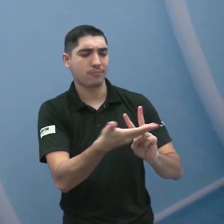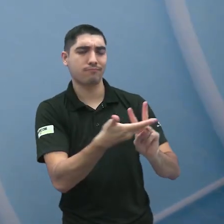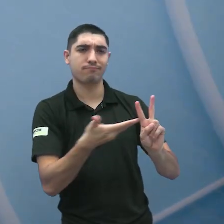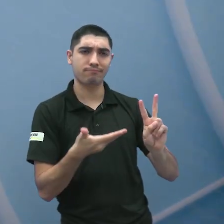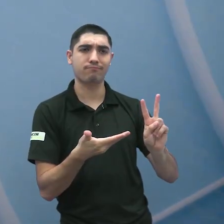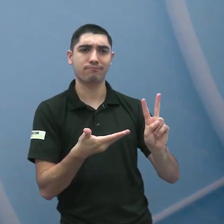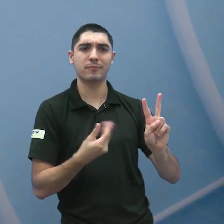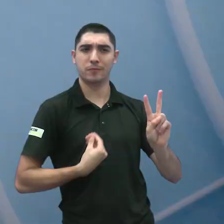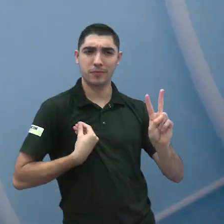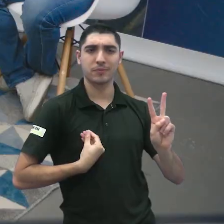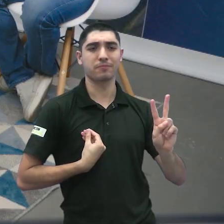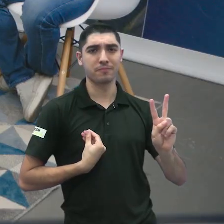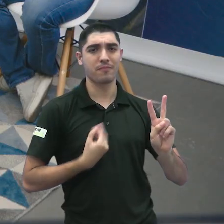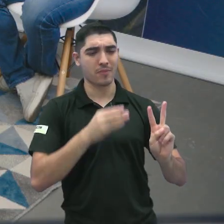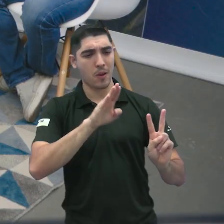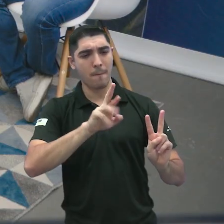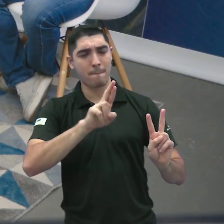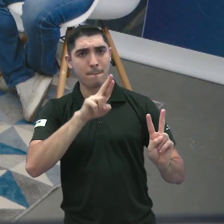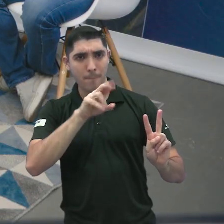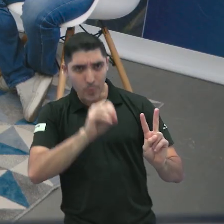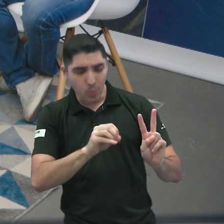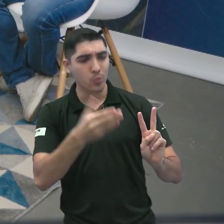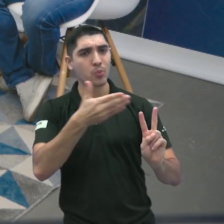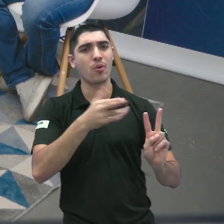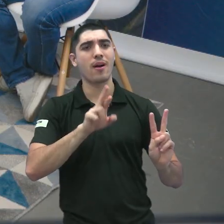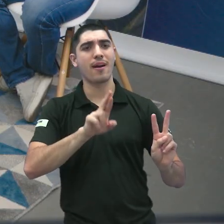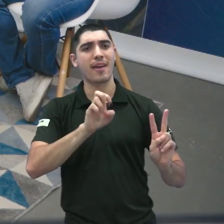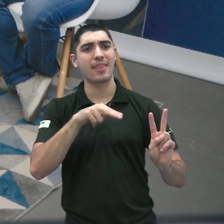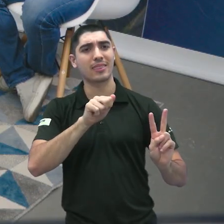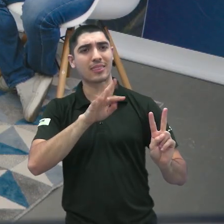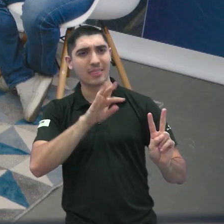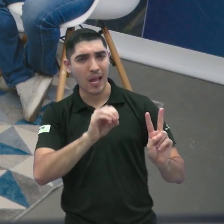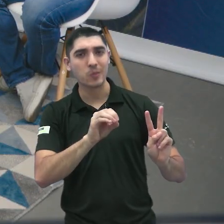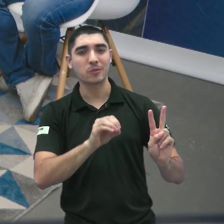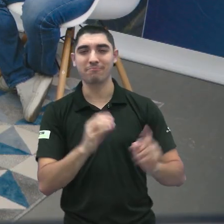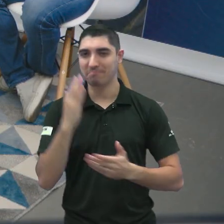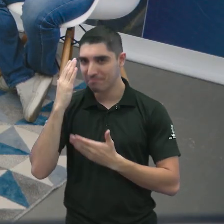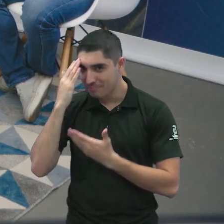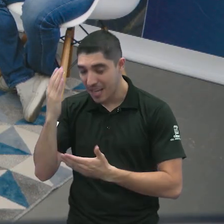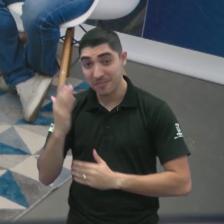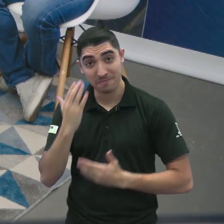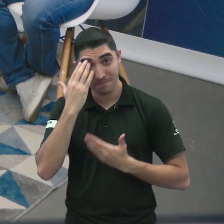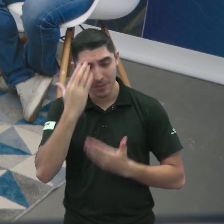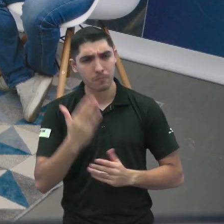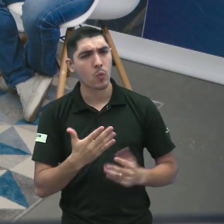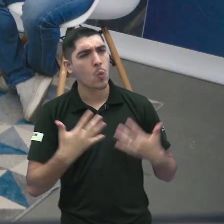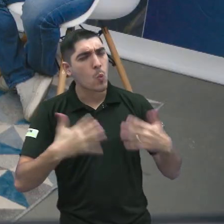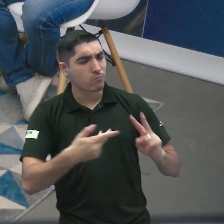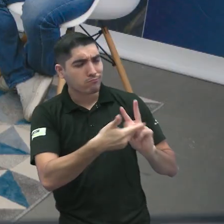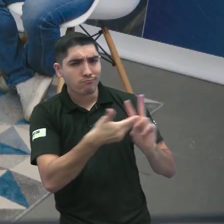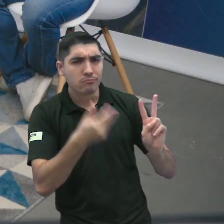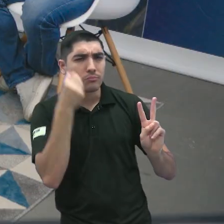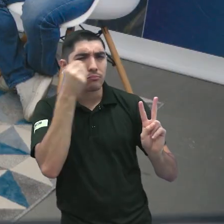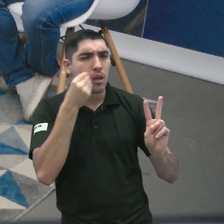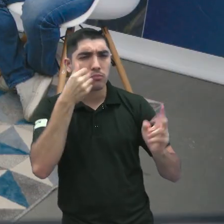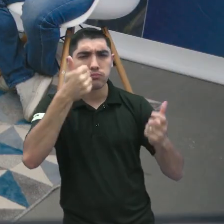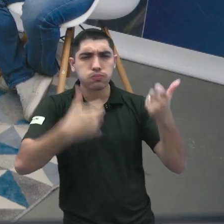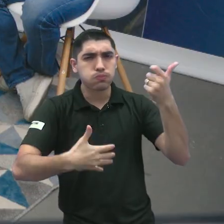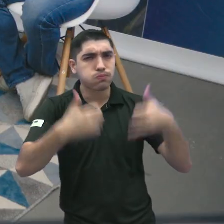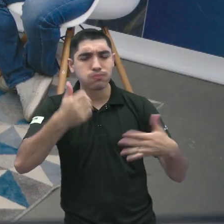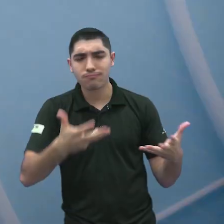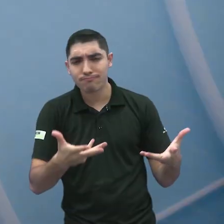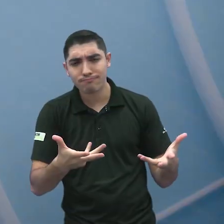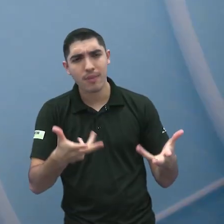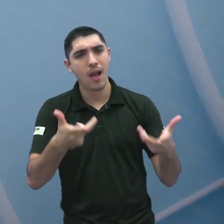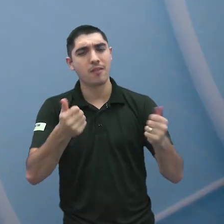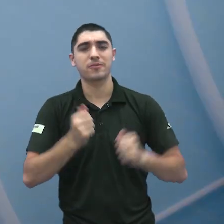de vocês. Bruno, muito obrigado. Renato. Muito obrigado. Olha, vocês enriqueceram muito esse assunto aqui no programa